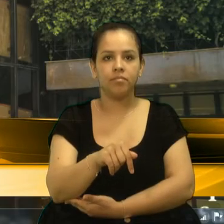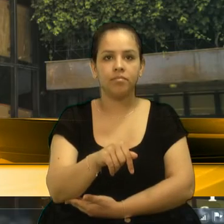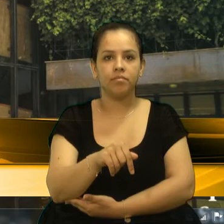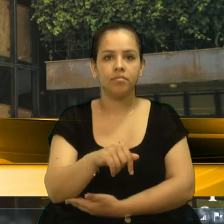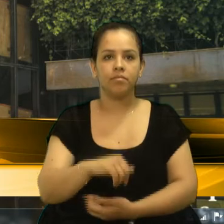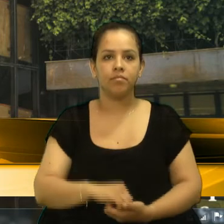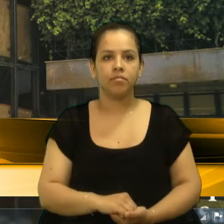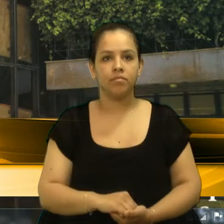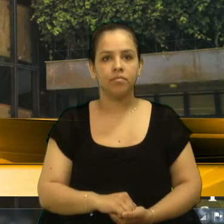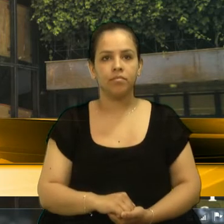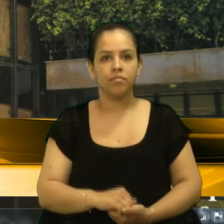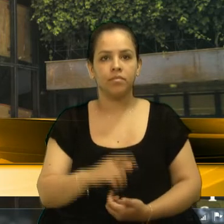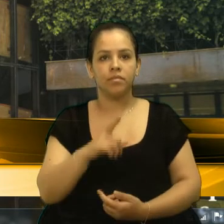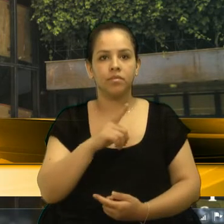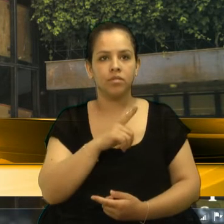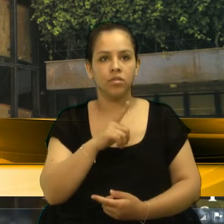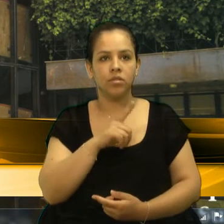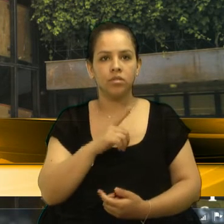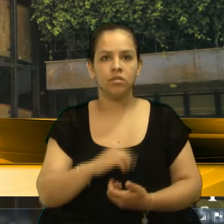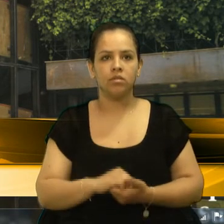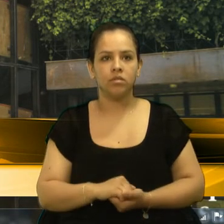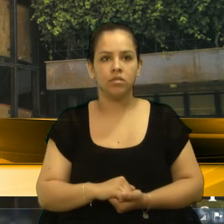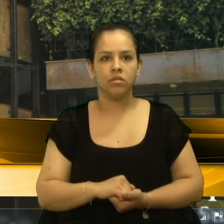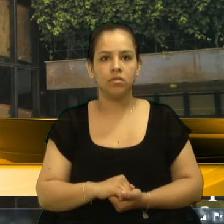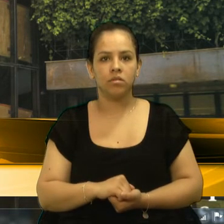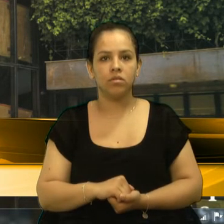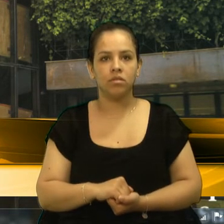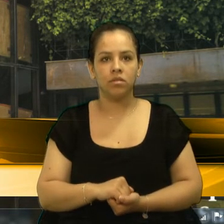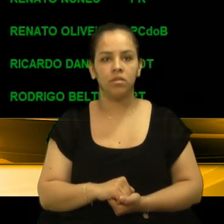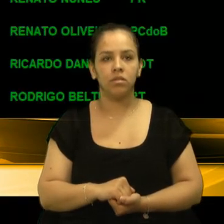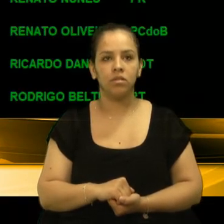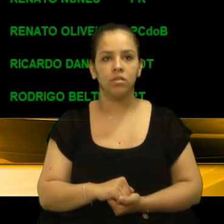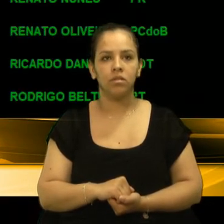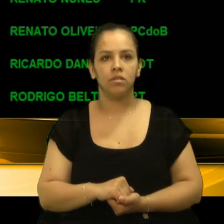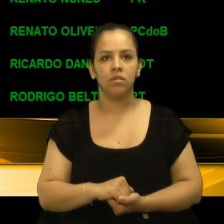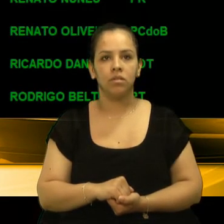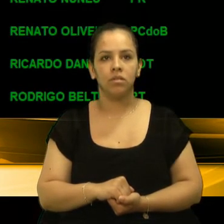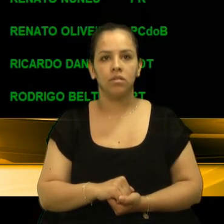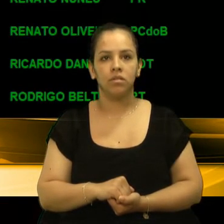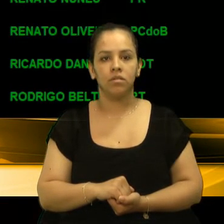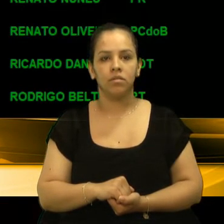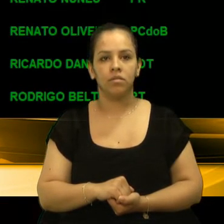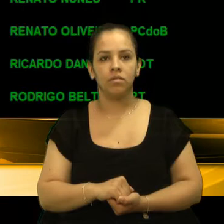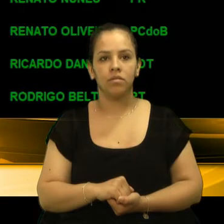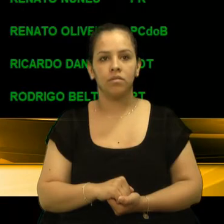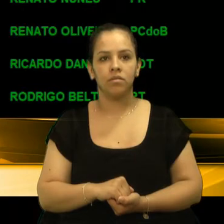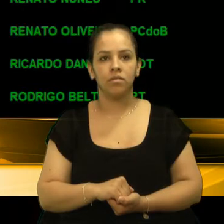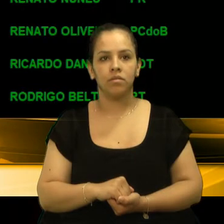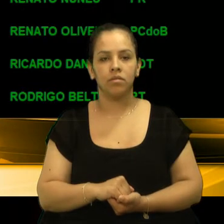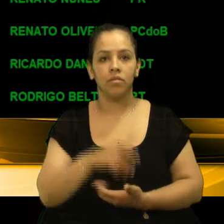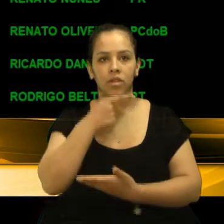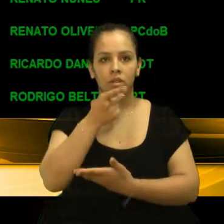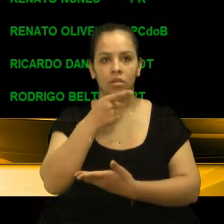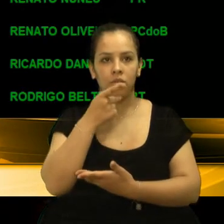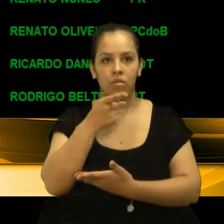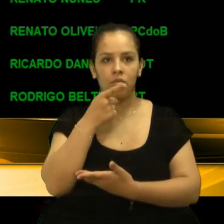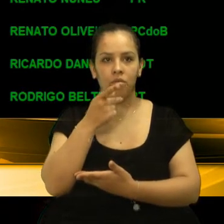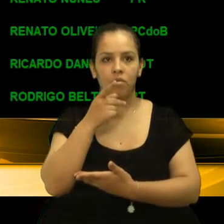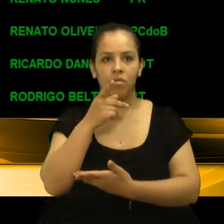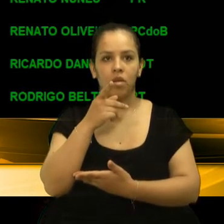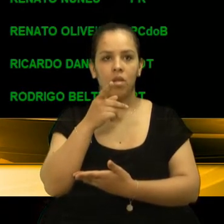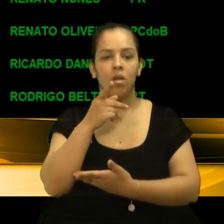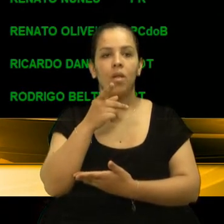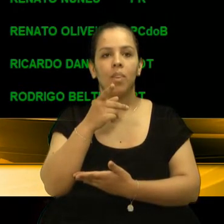um órgão fiscalizador que é. Relatou o doutor Fabiano em seu depoimento que vem o